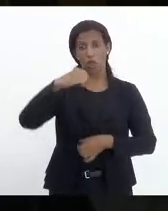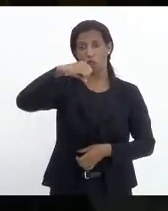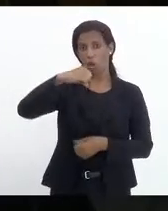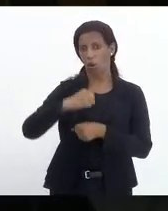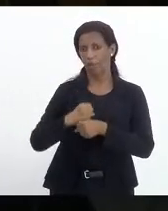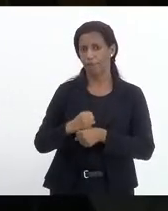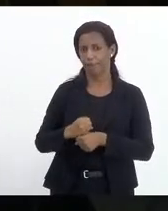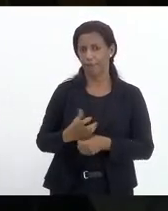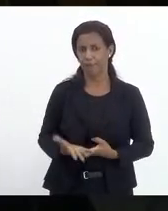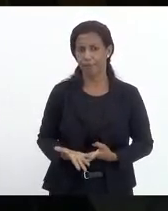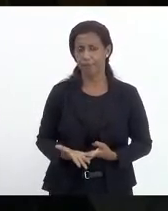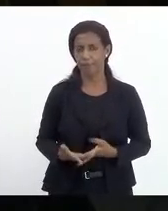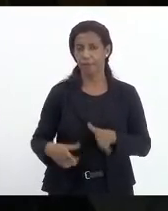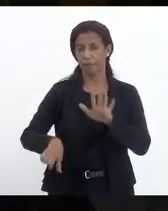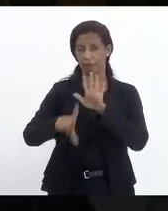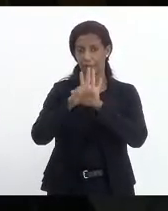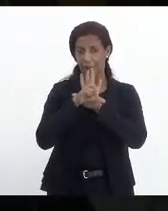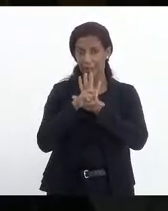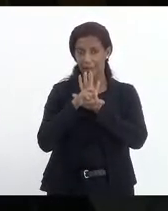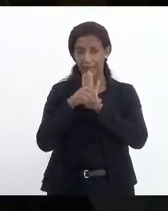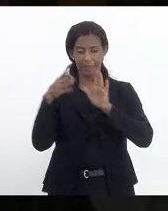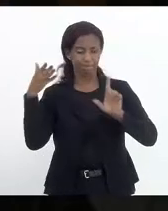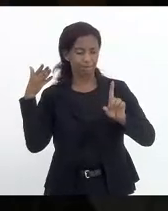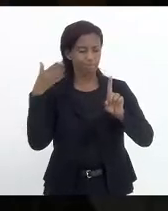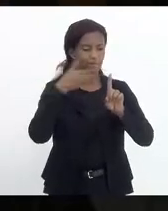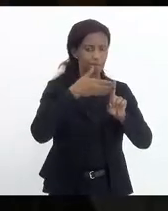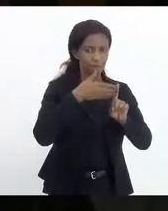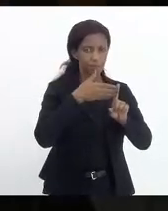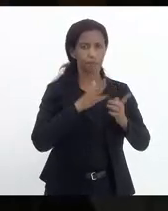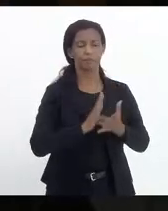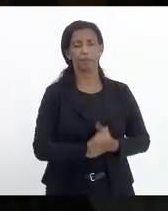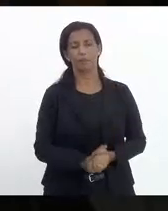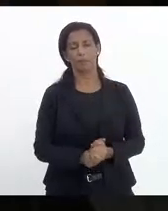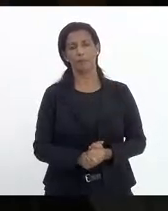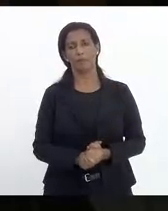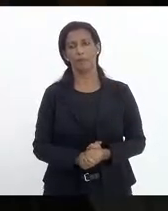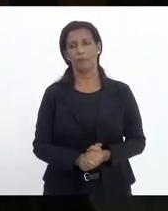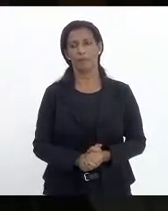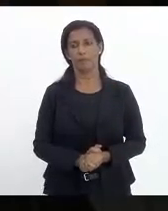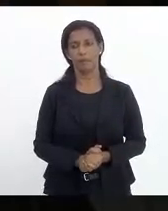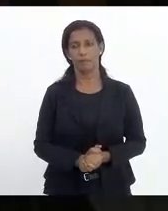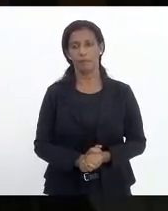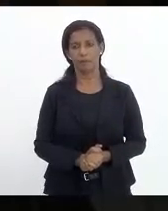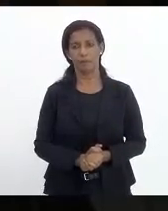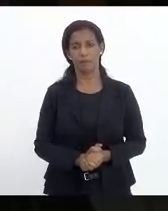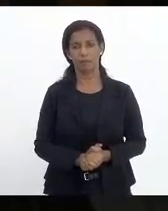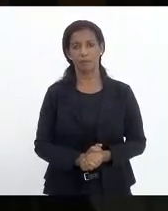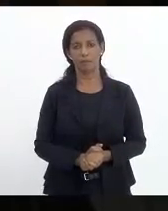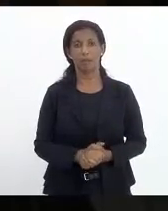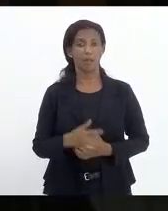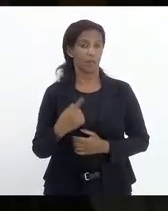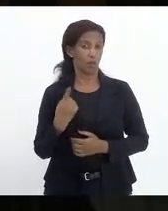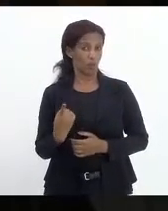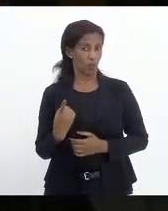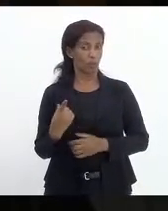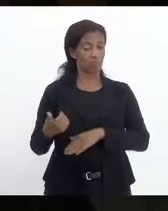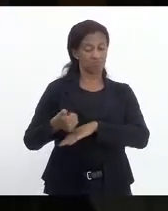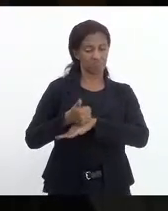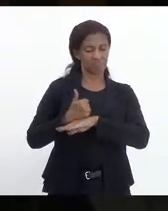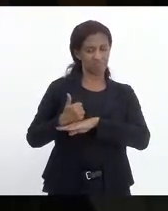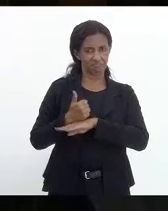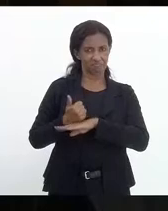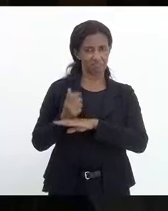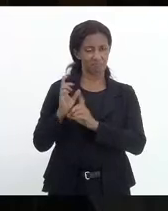então terá que ser uma lei específica Eu quero uma que vai ser digna de grandes